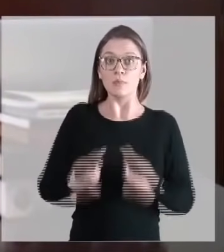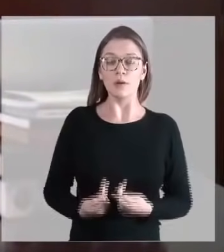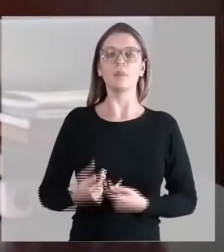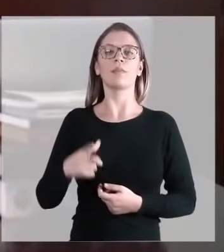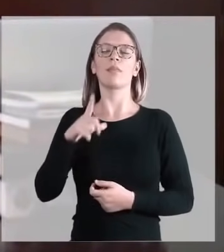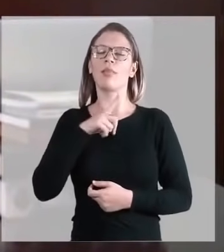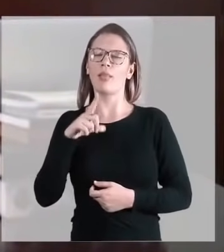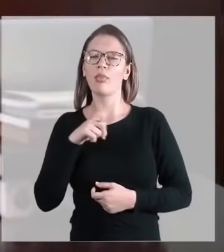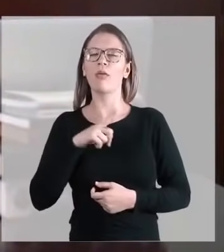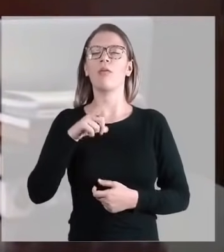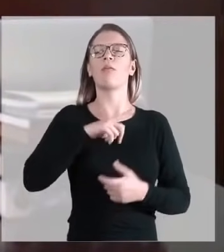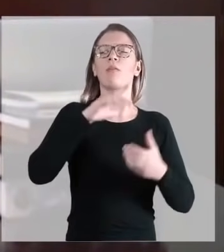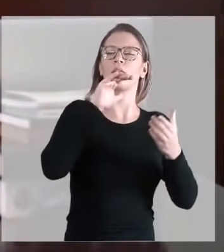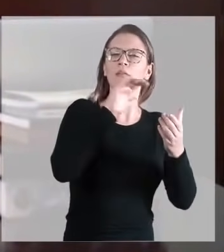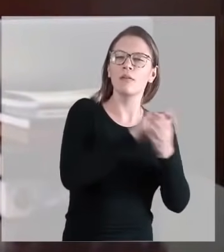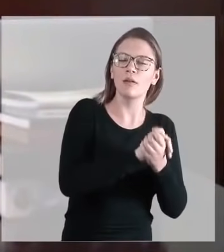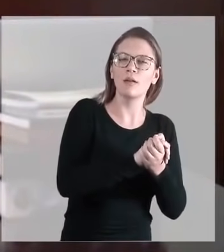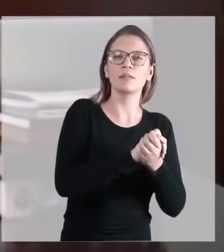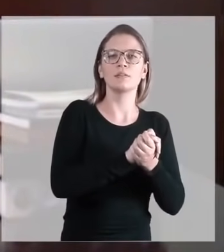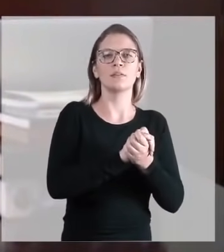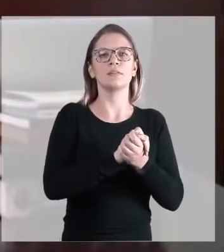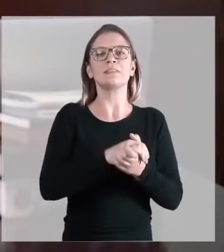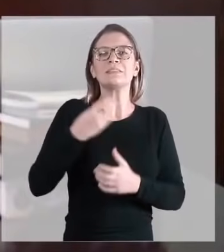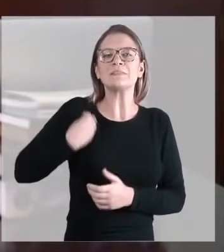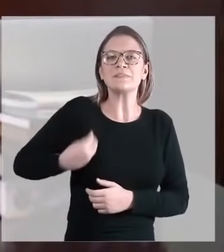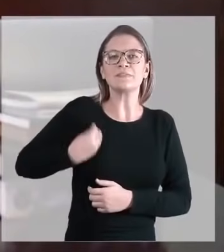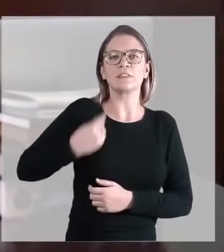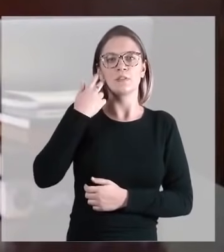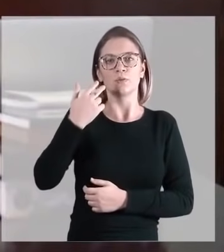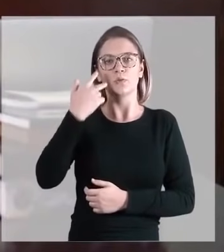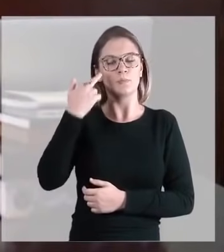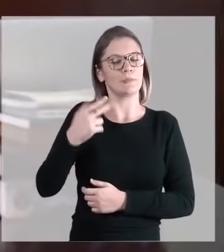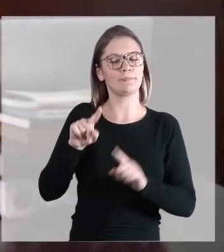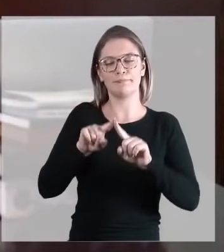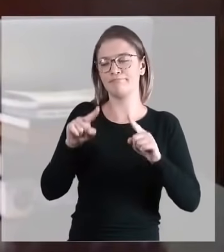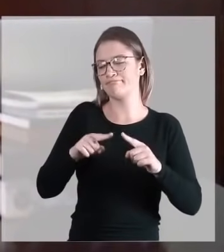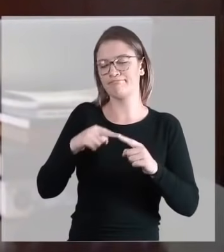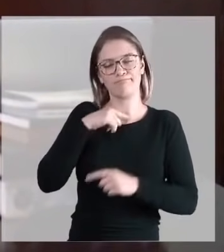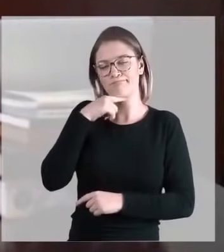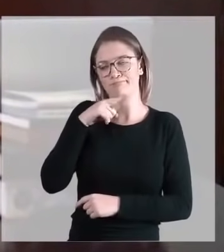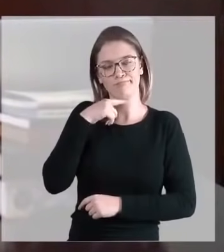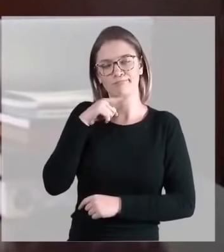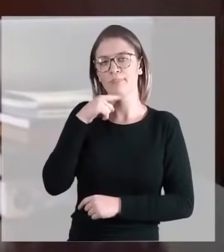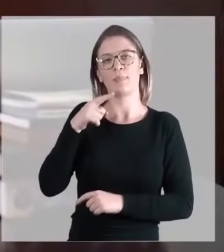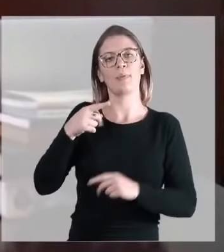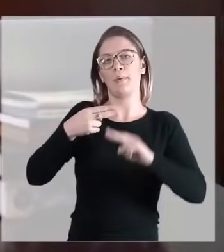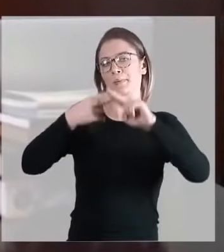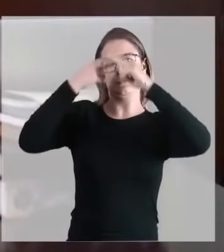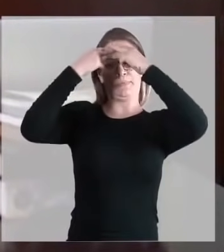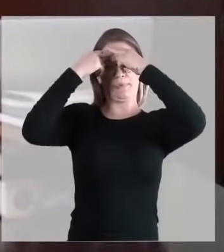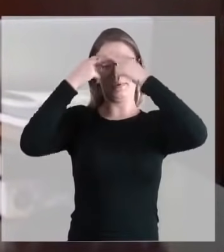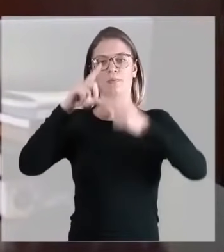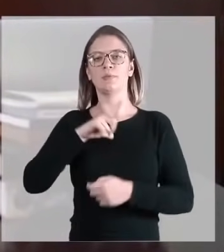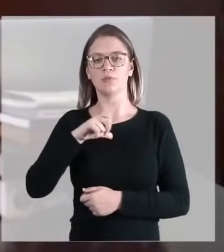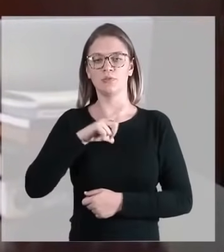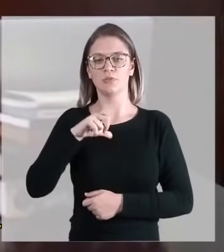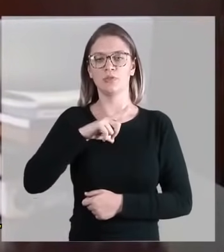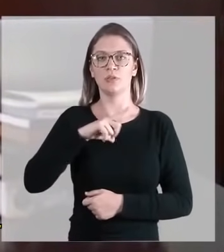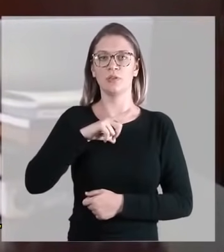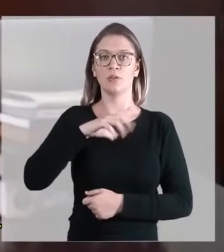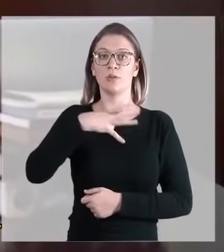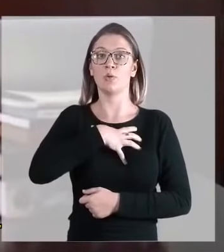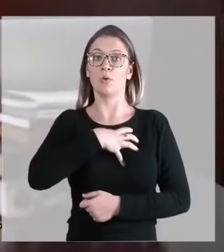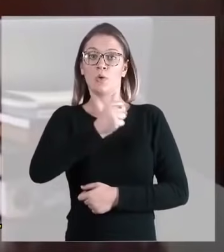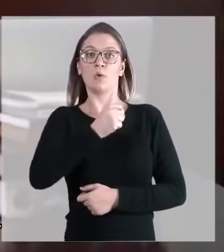a se casar, tentar ter uma vida normal, não conseguiu seguir com essa vida, tamanho eram os traumas que havia acumulado,